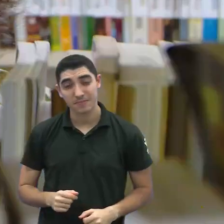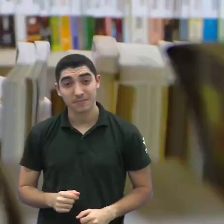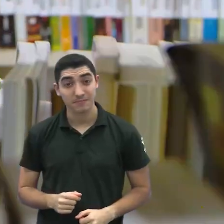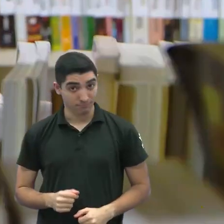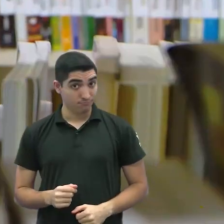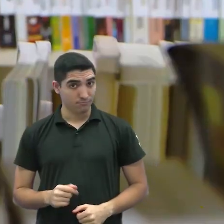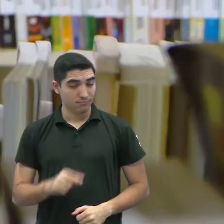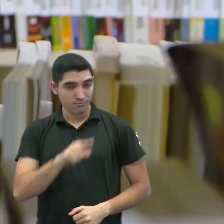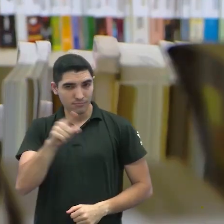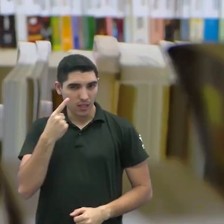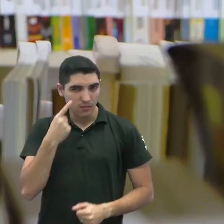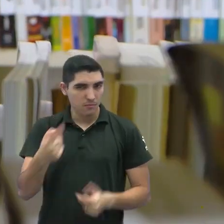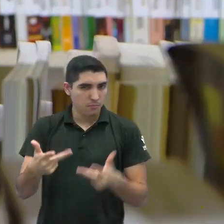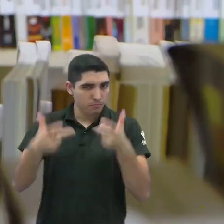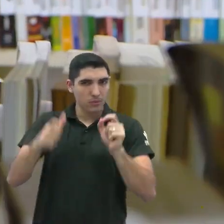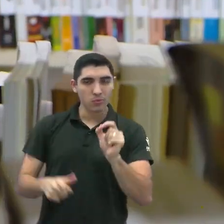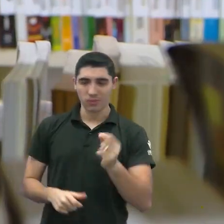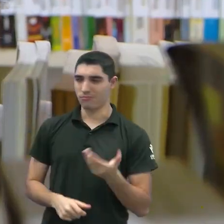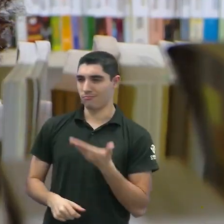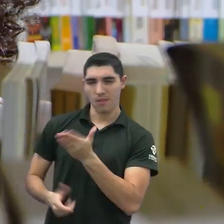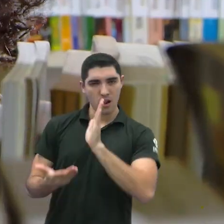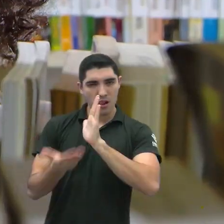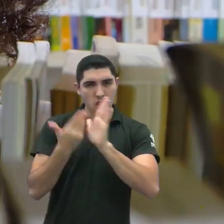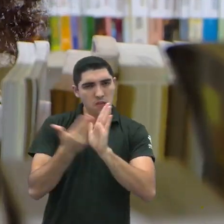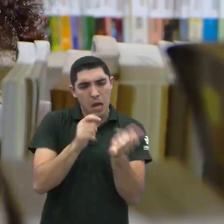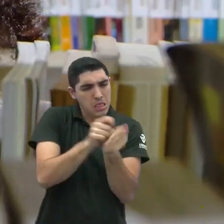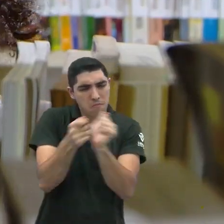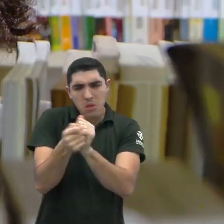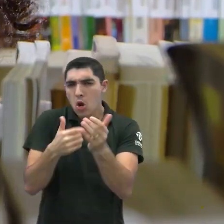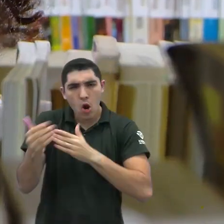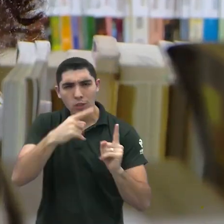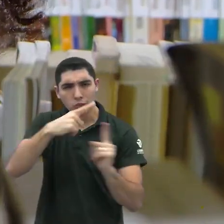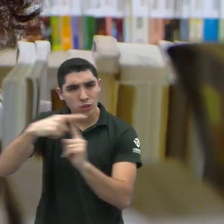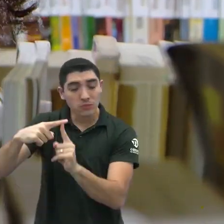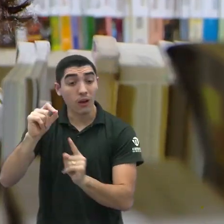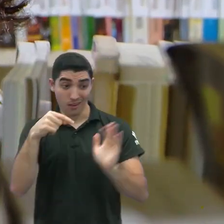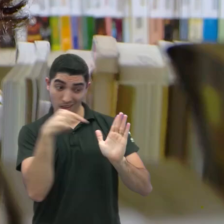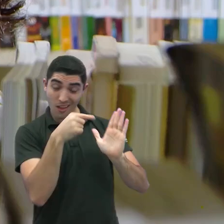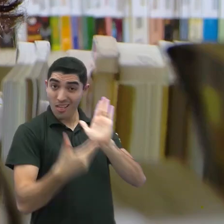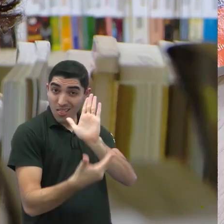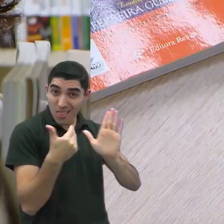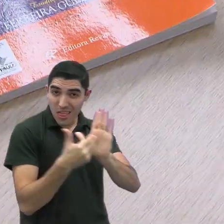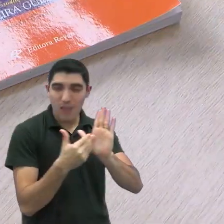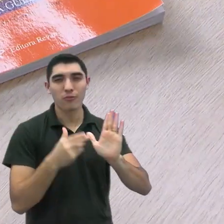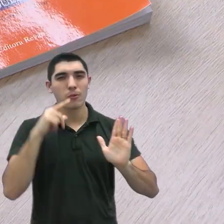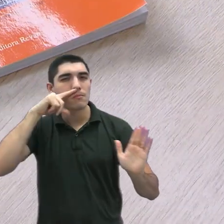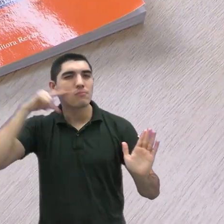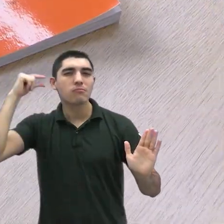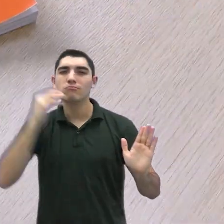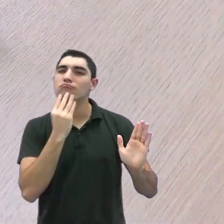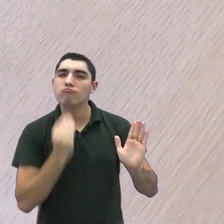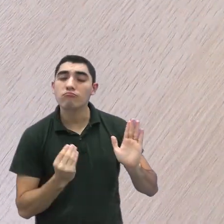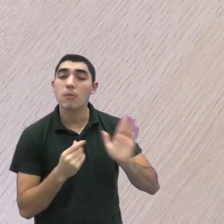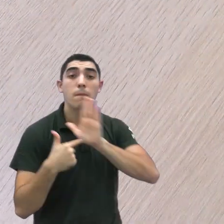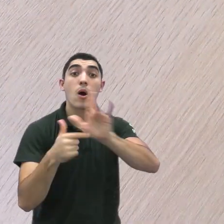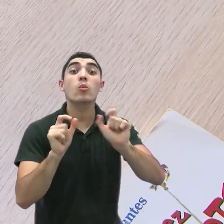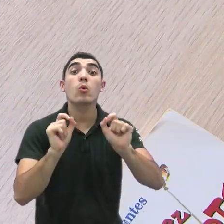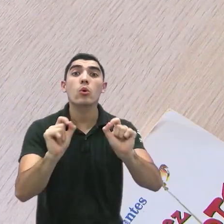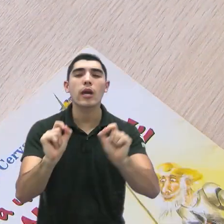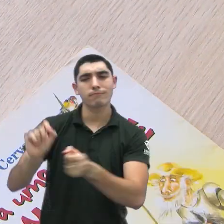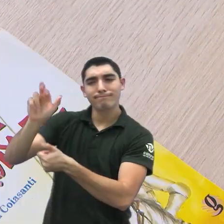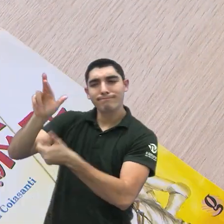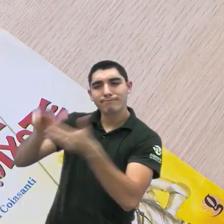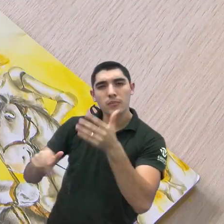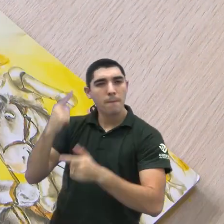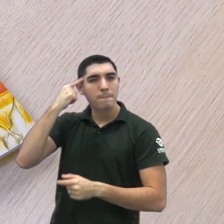Vale ressaltar que, independente da edição escolhida, Dom Quixote é um livro que discute de forma profunda as naturezas da